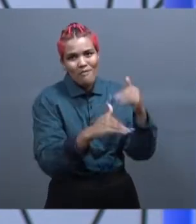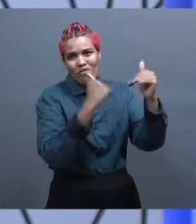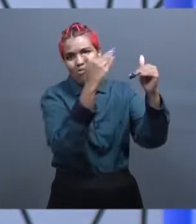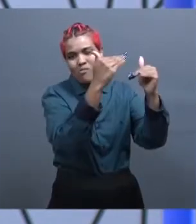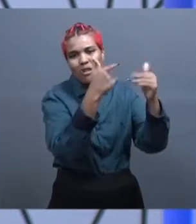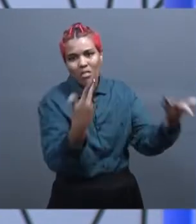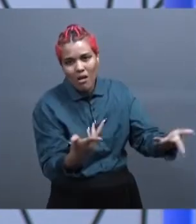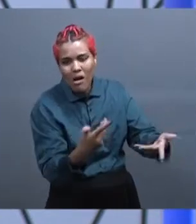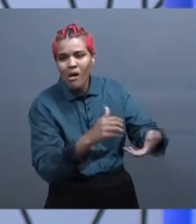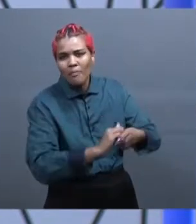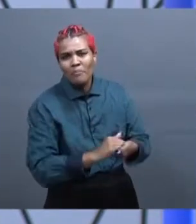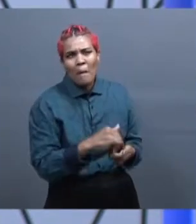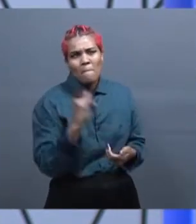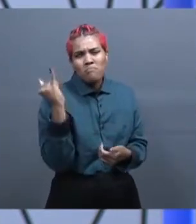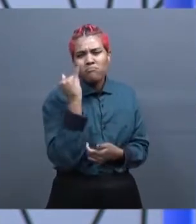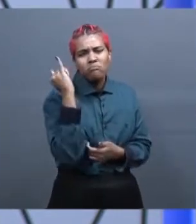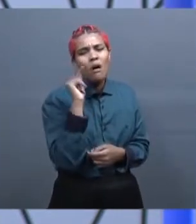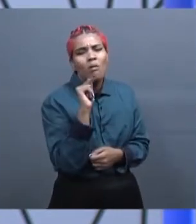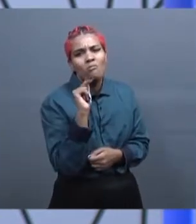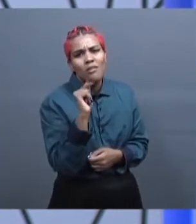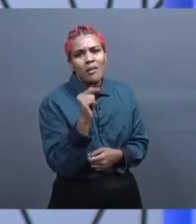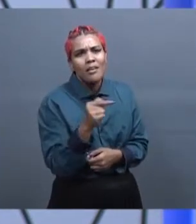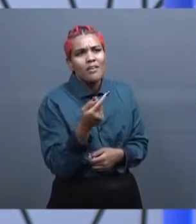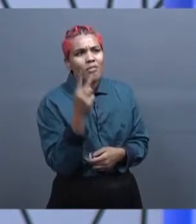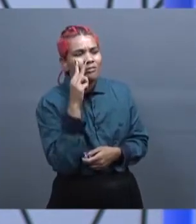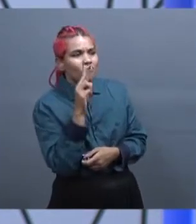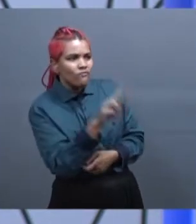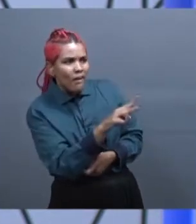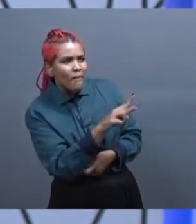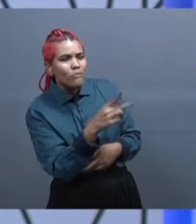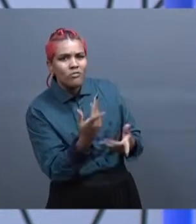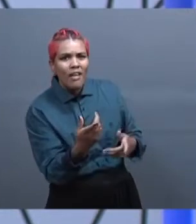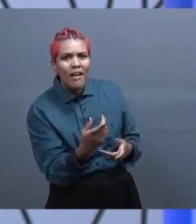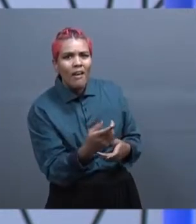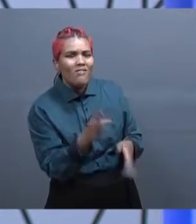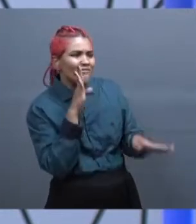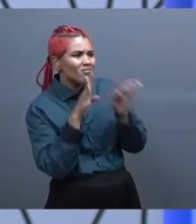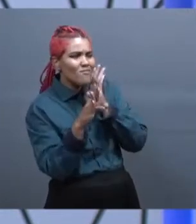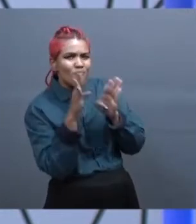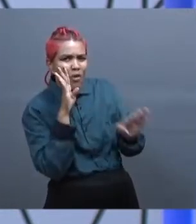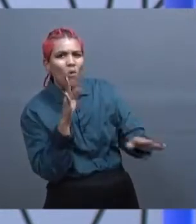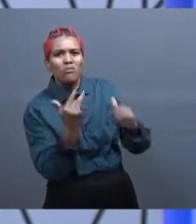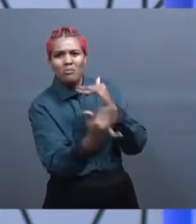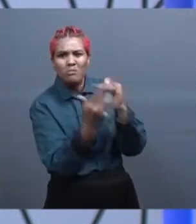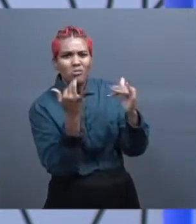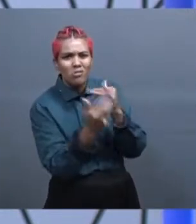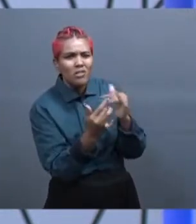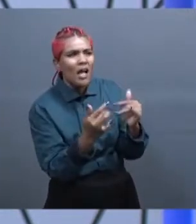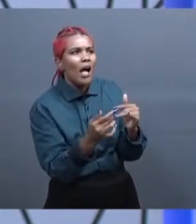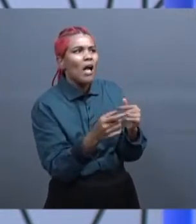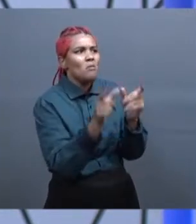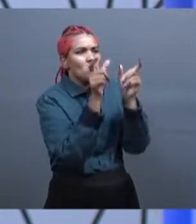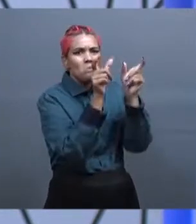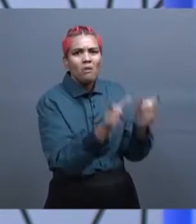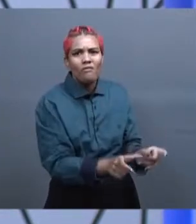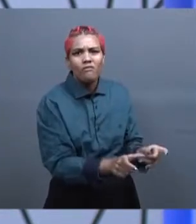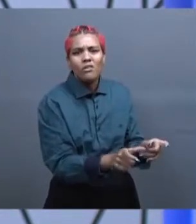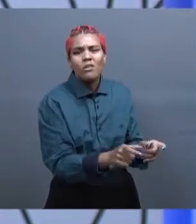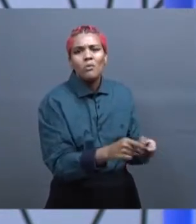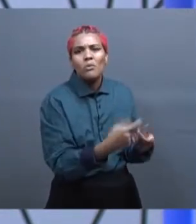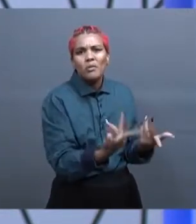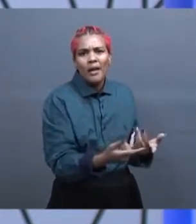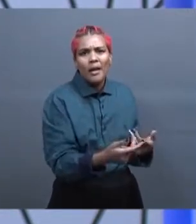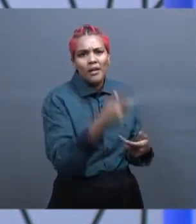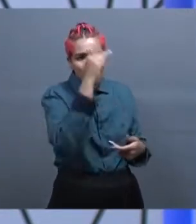principalmente quando a gente que acompanha perfis de tatuadores é de todo o o mundo tal essa questão de fazer